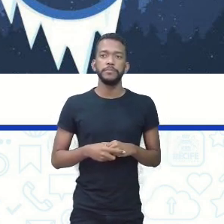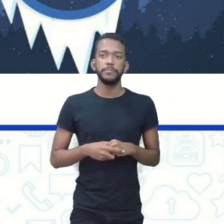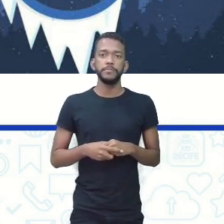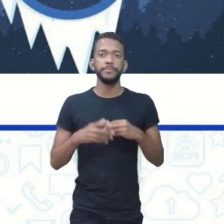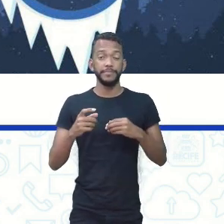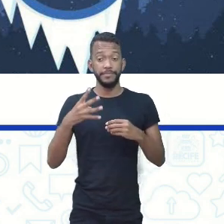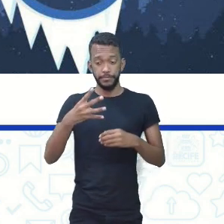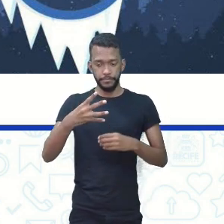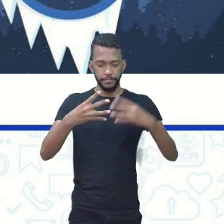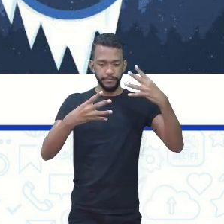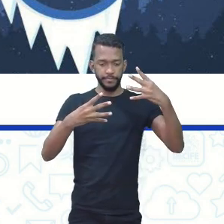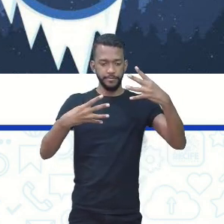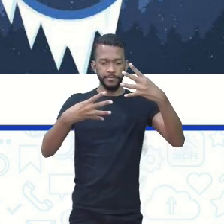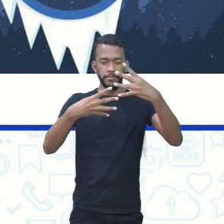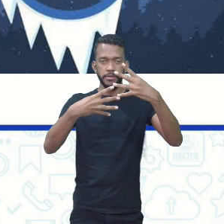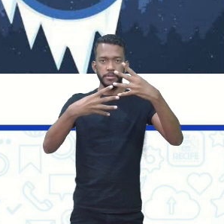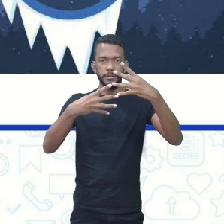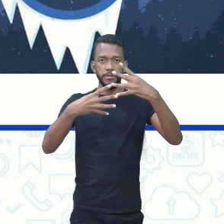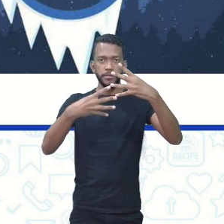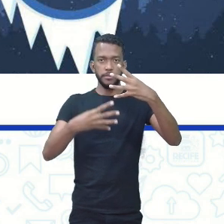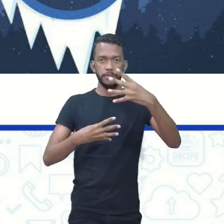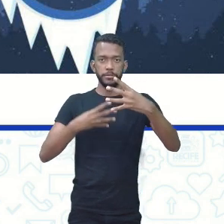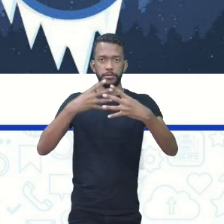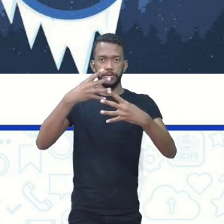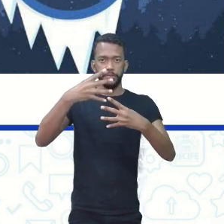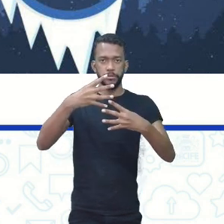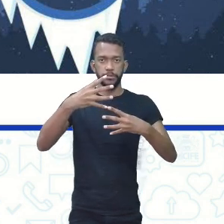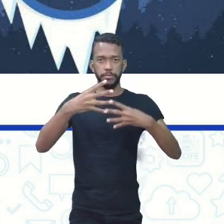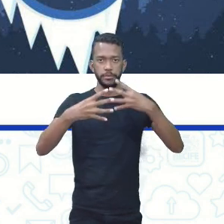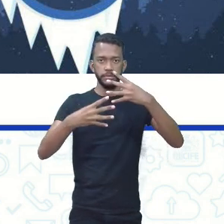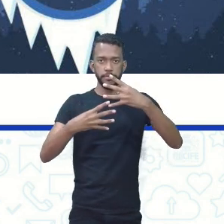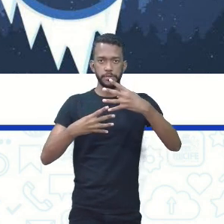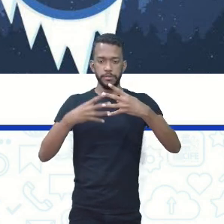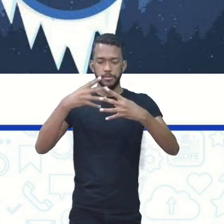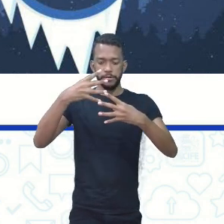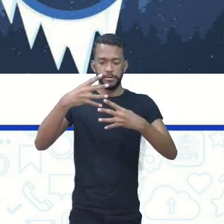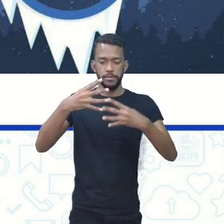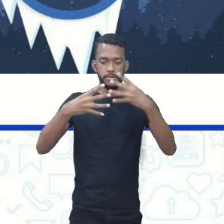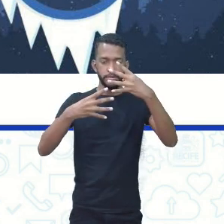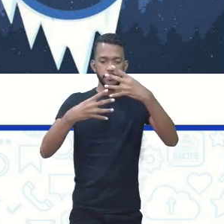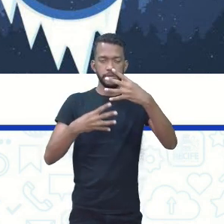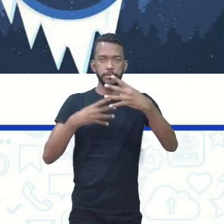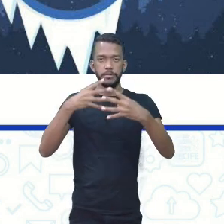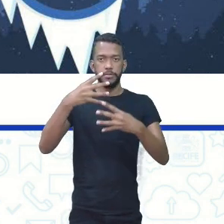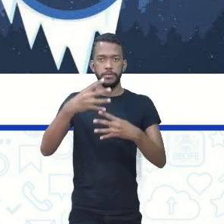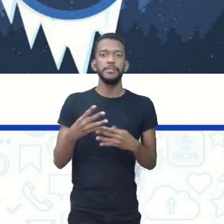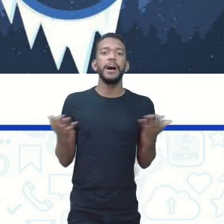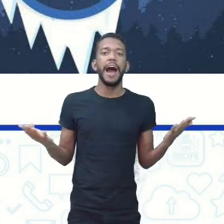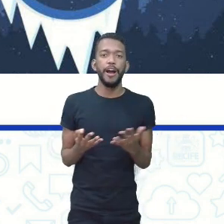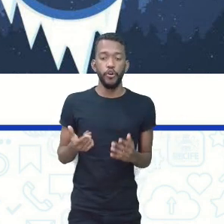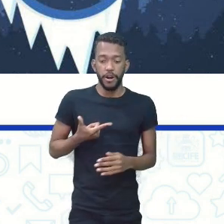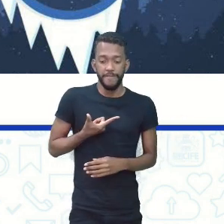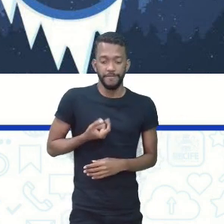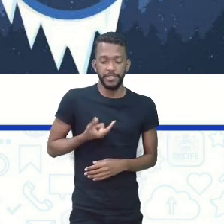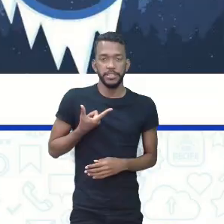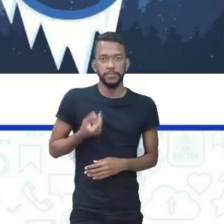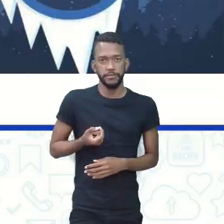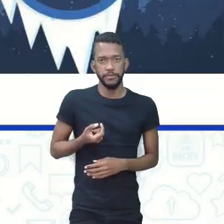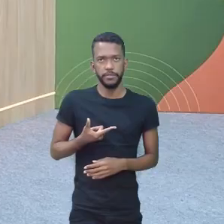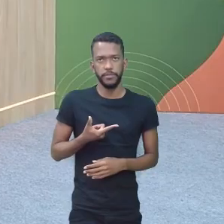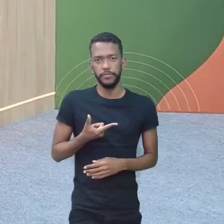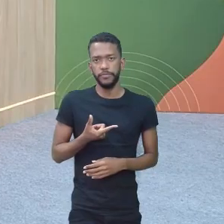A diferença de um para o outro é de 2 anos, né? Então, esses Jogos Olímpicos que estão ocorrendo em